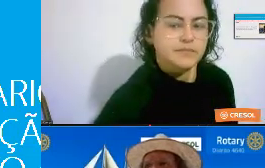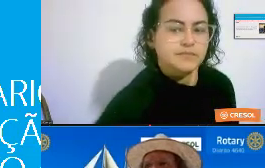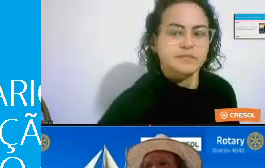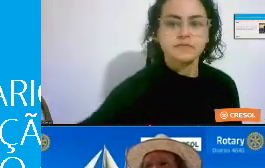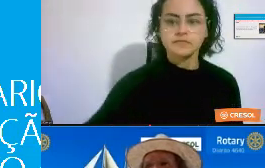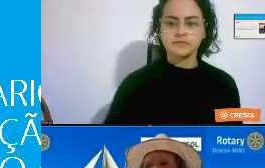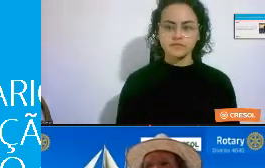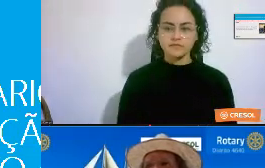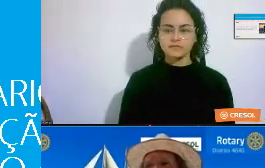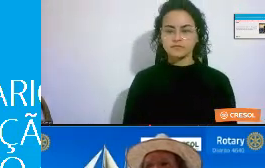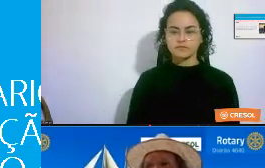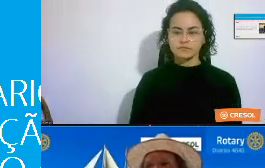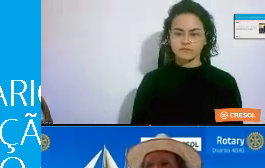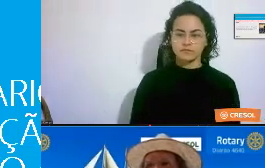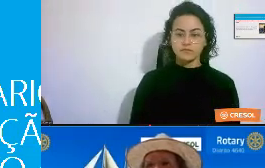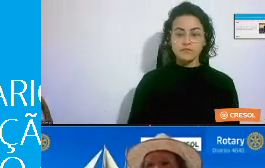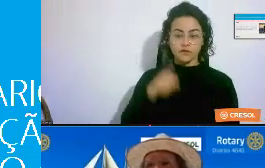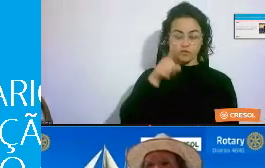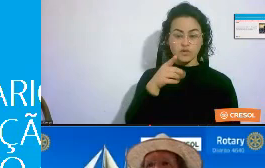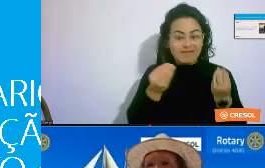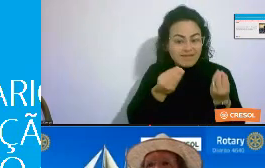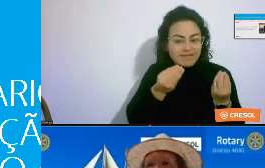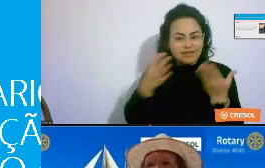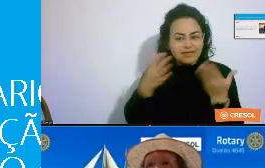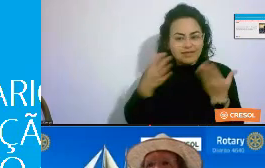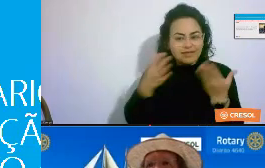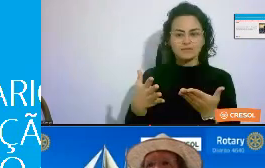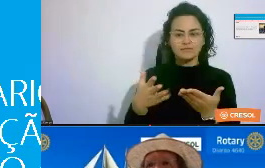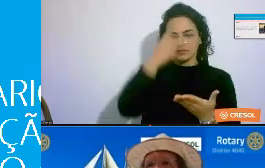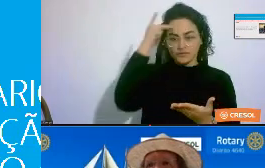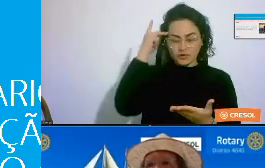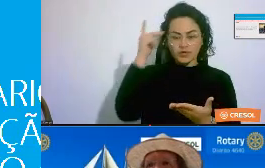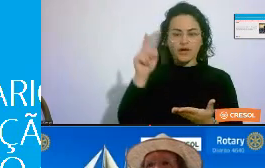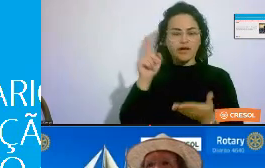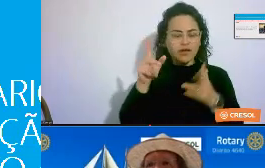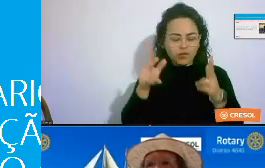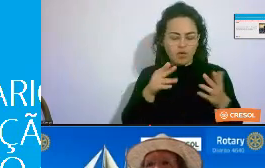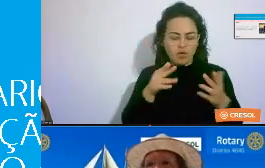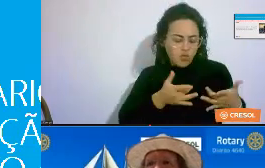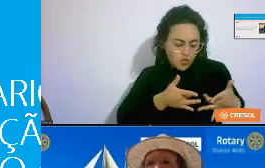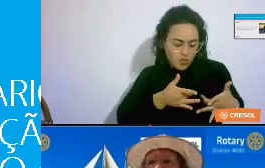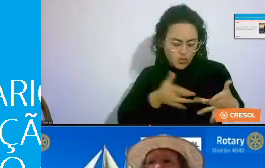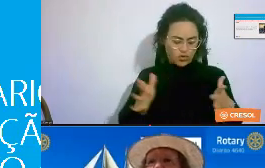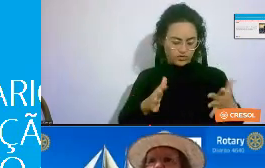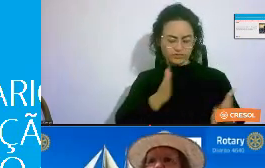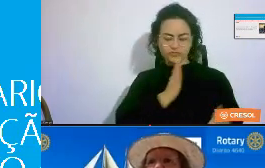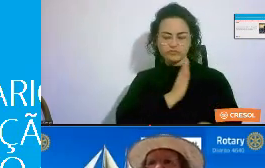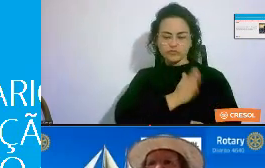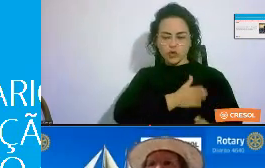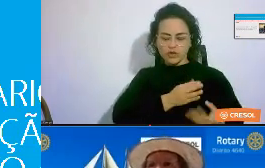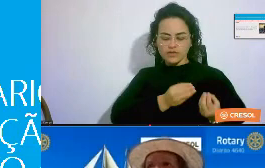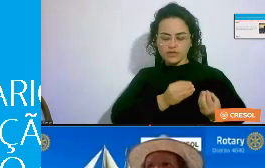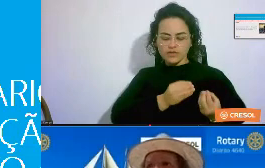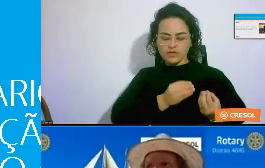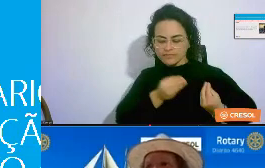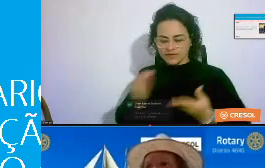alguma coisa para alguém, você está doando o seu coração. Tá certo? Você faz com que o sorriso da